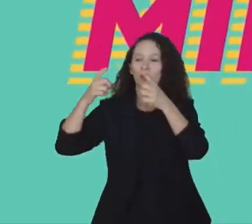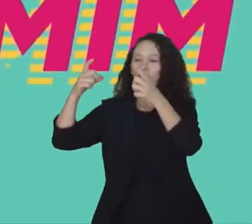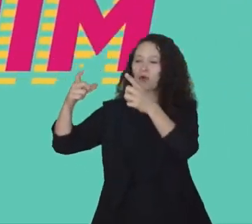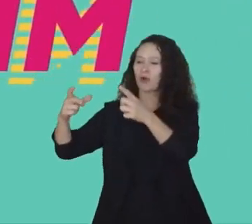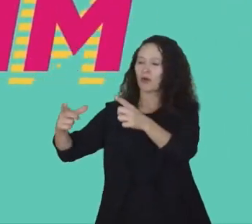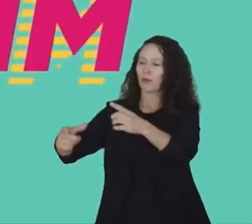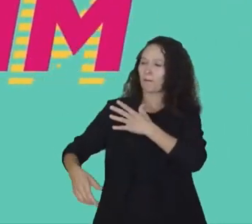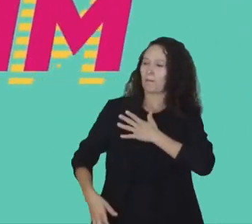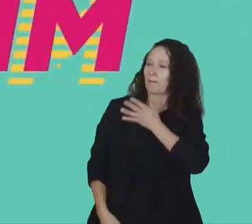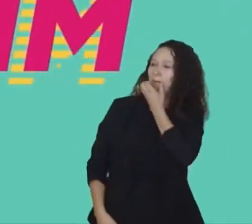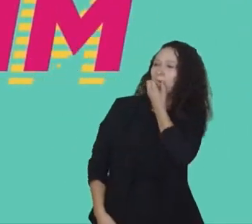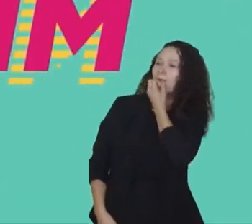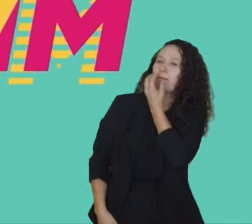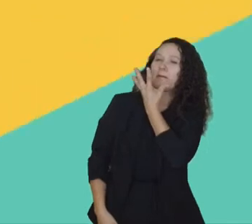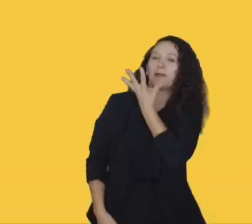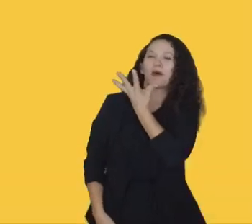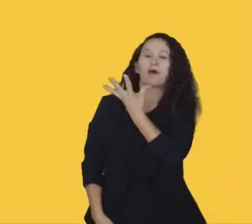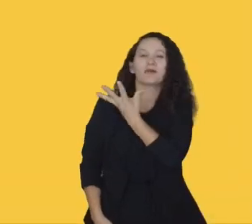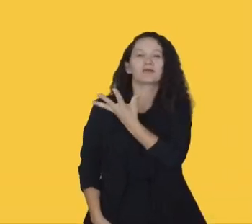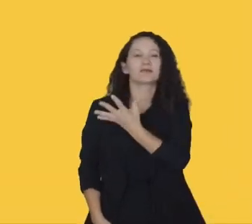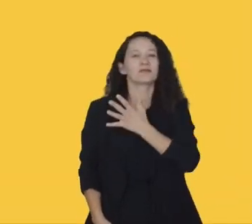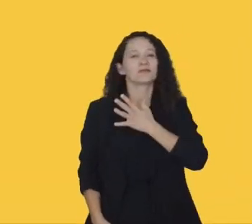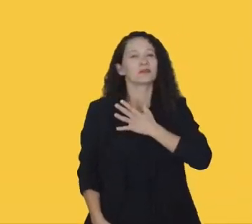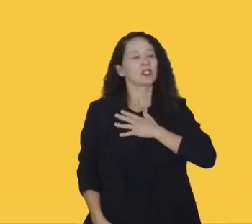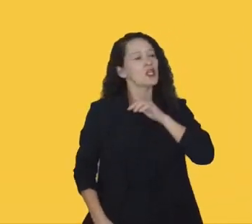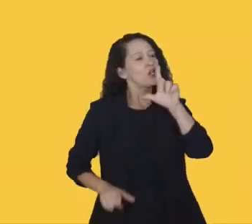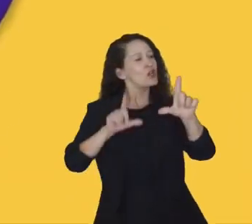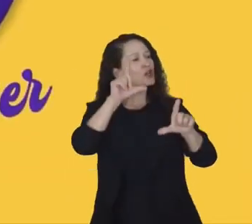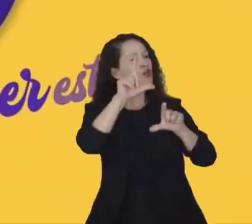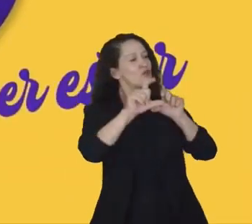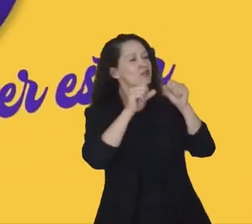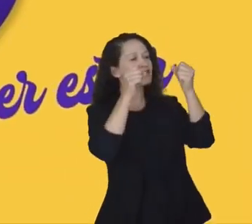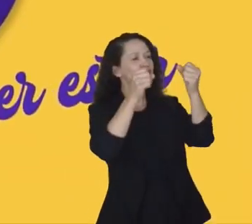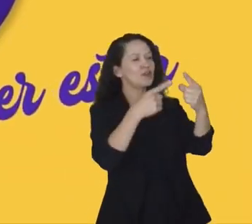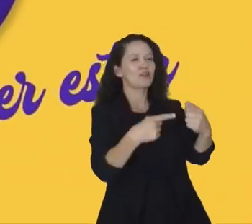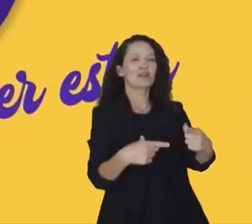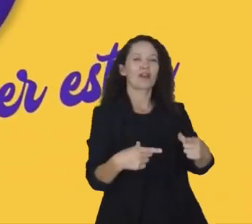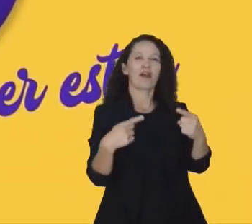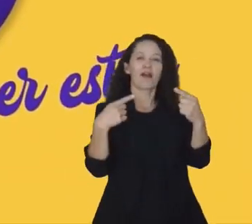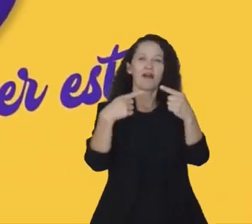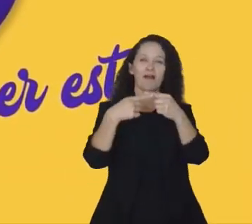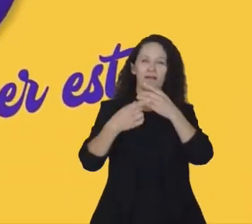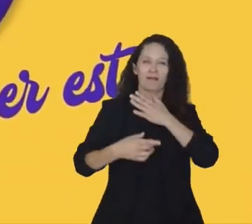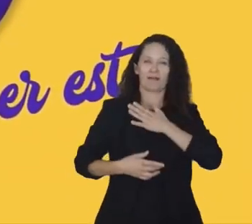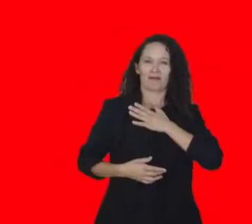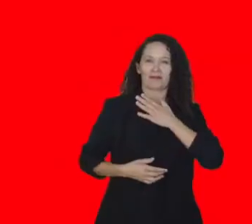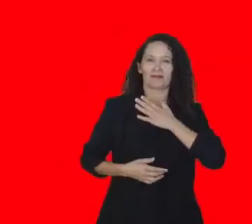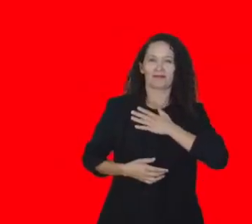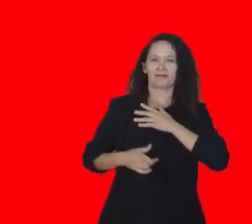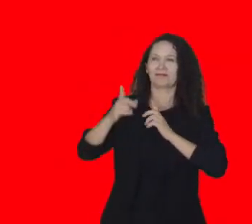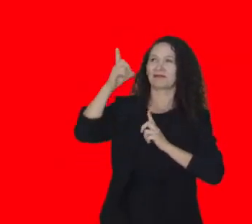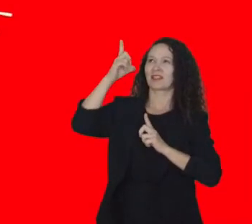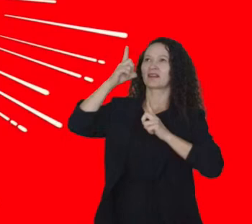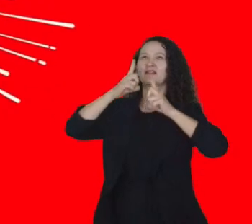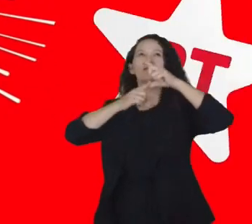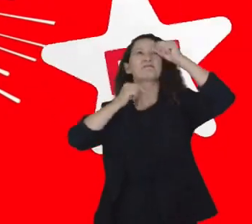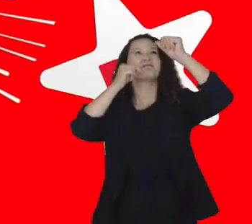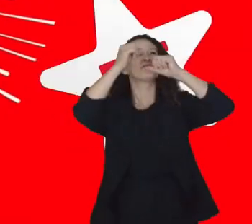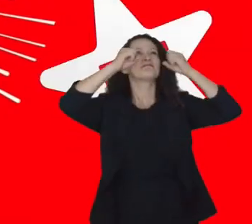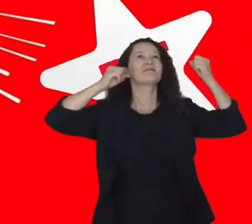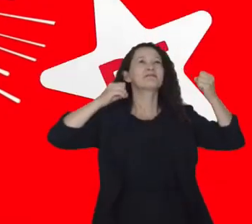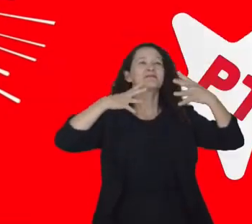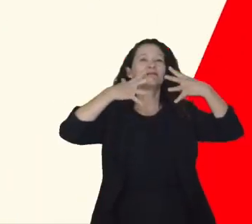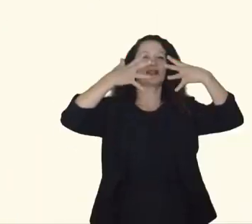O lugar que é bom pra mim é onde eu quiser estar. A estrela